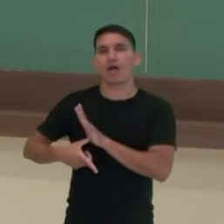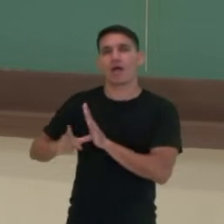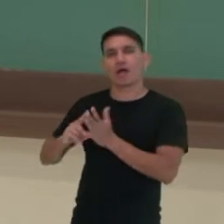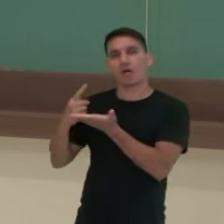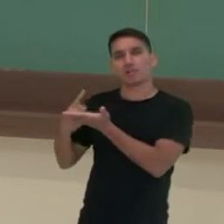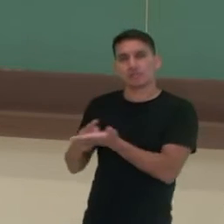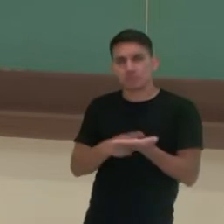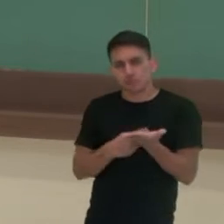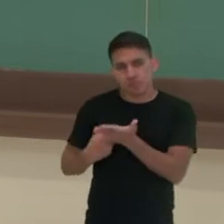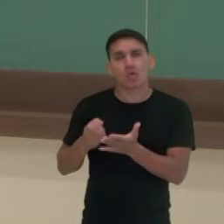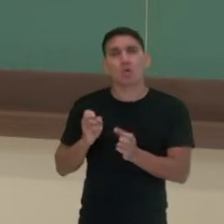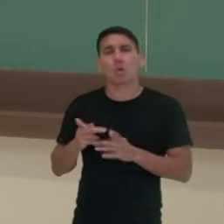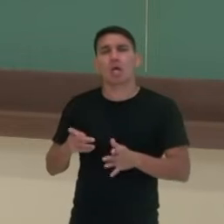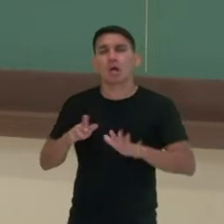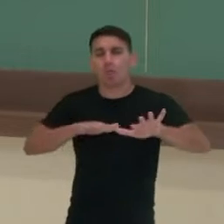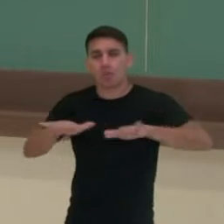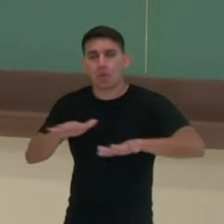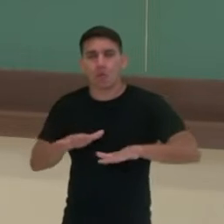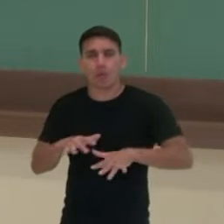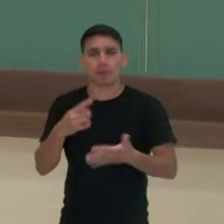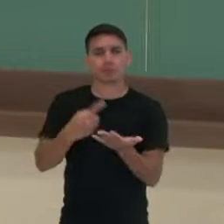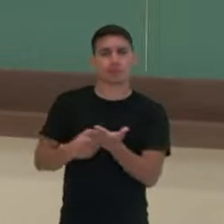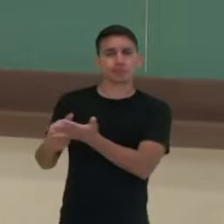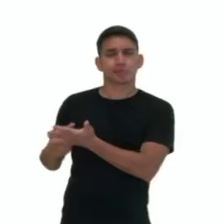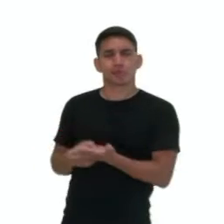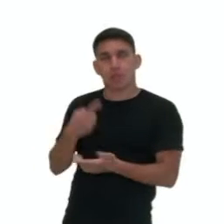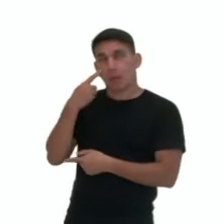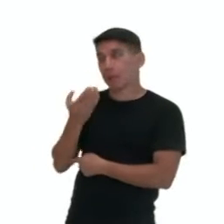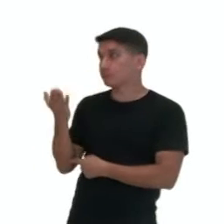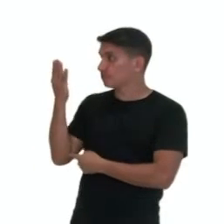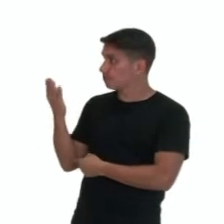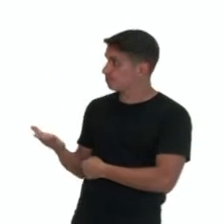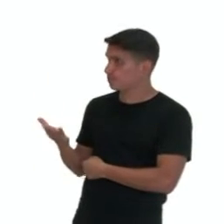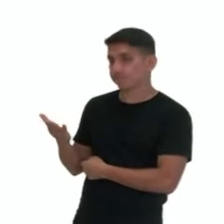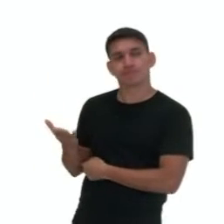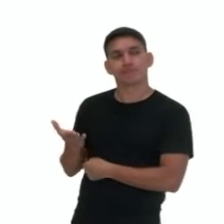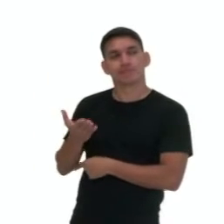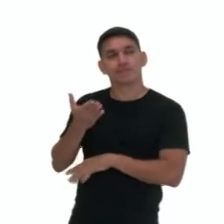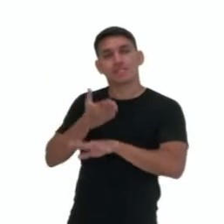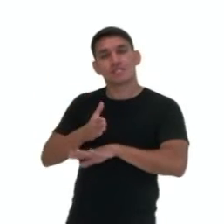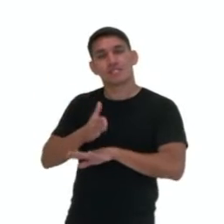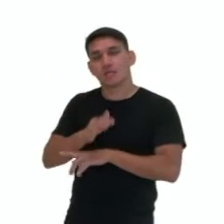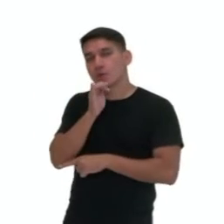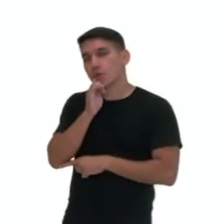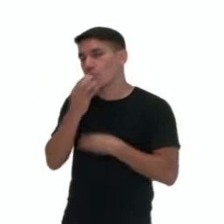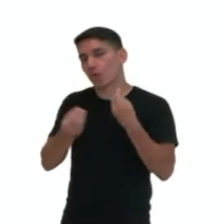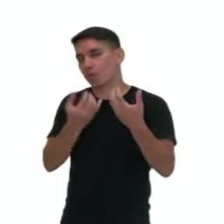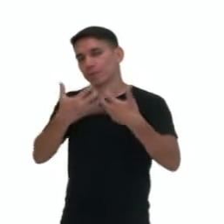slide passado. Tá? Aqui é um exemplo de uma atividade, um exercício, ginástica de condicionamento.